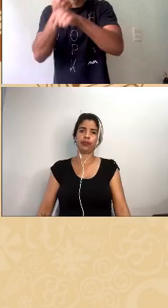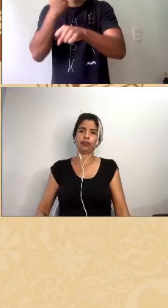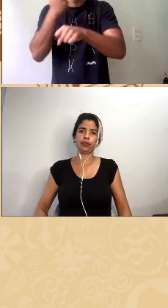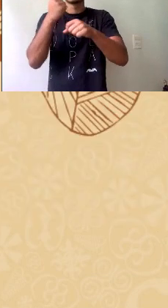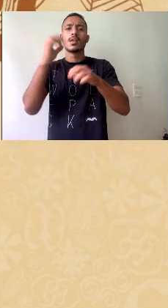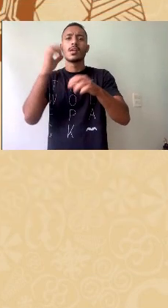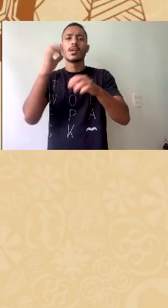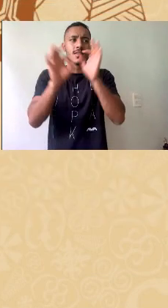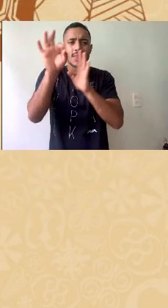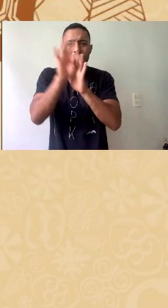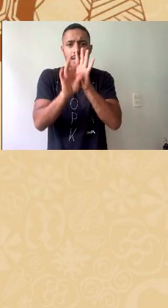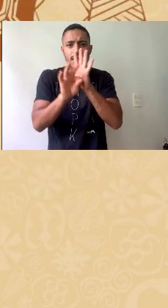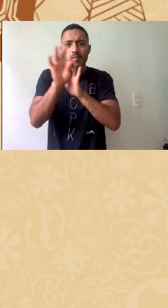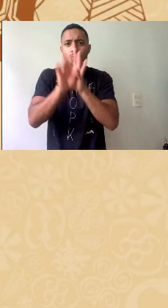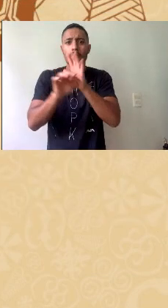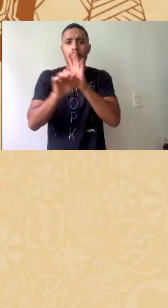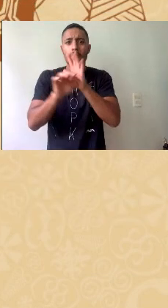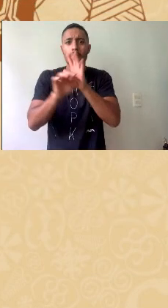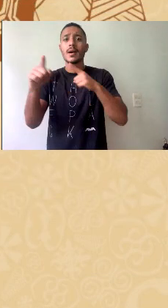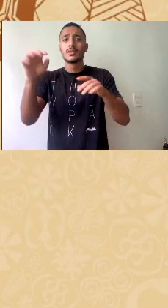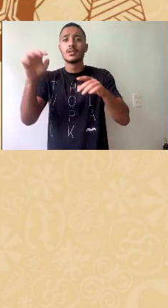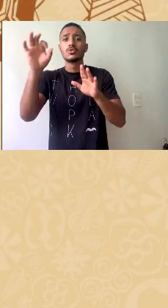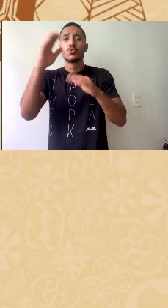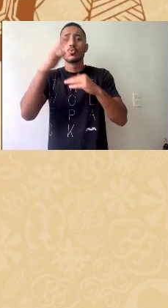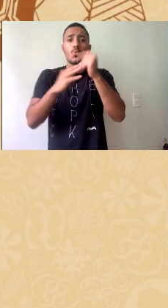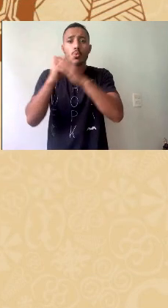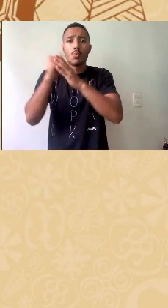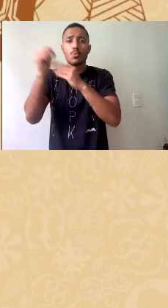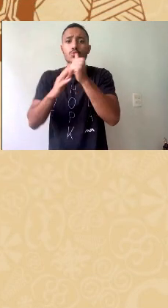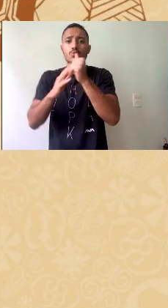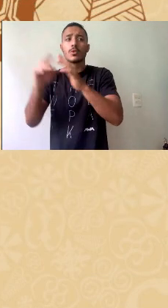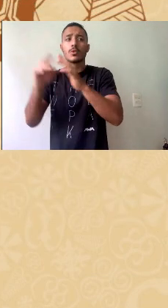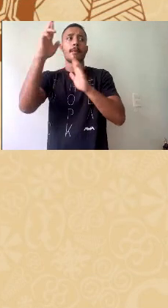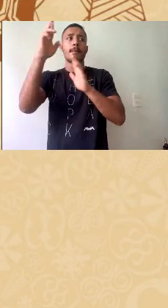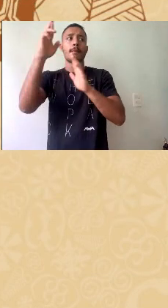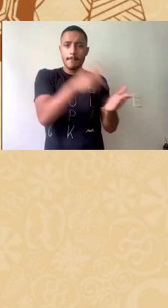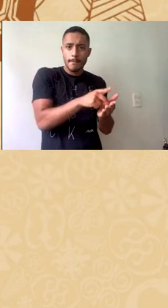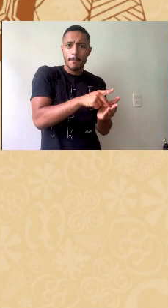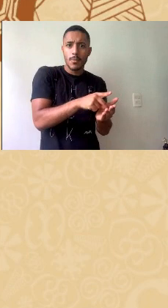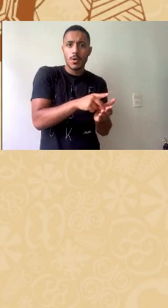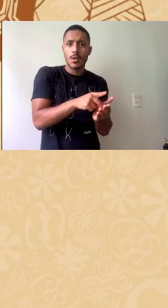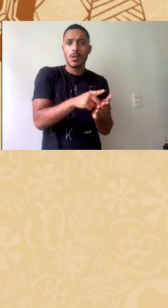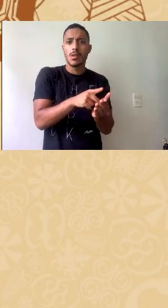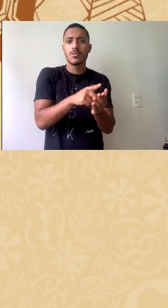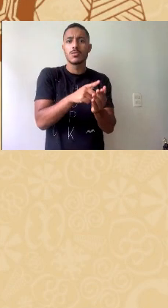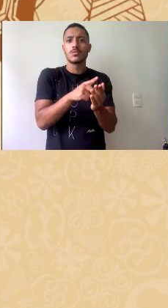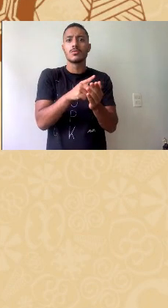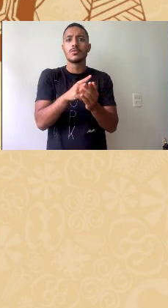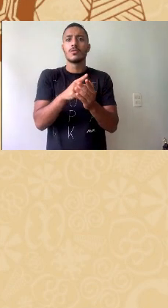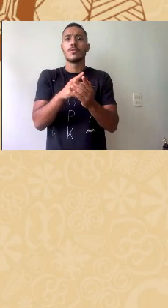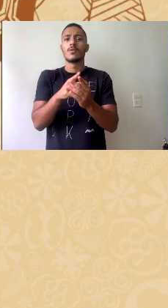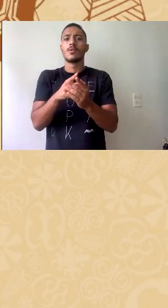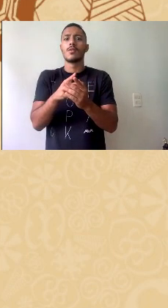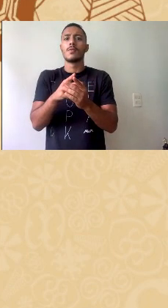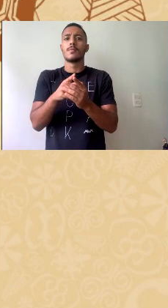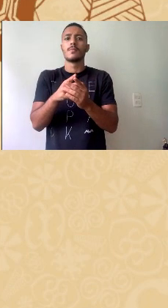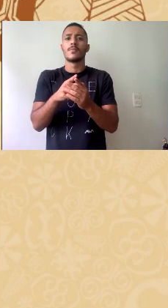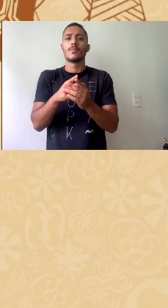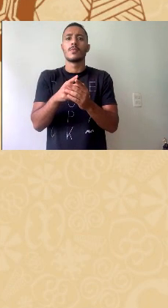construir projetos concretos na ação. Fanon, ao mesmo tempo que estudava, escrevia, ele